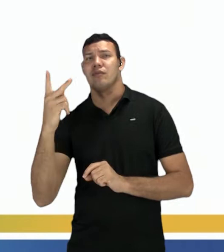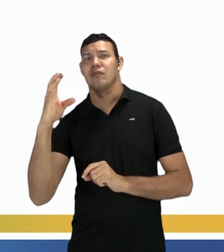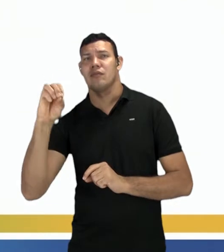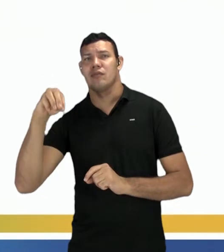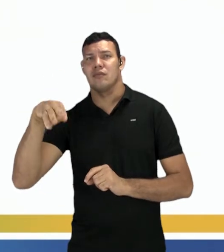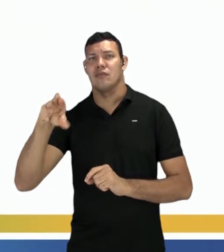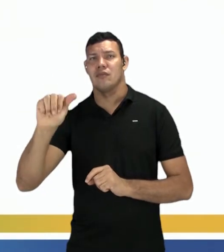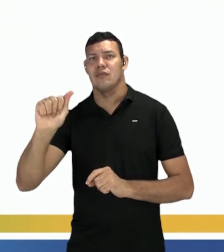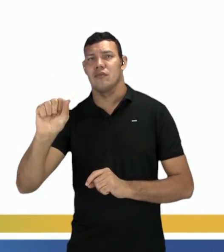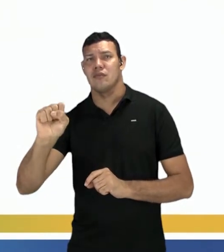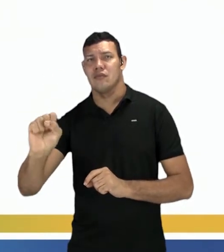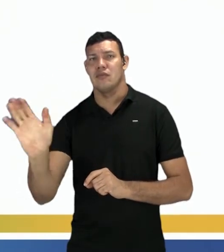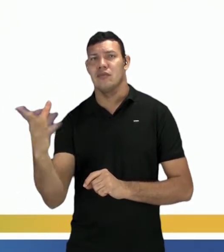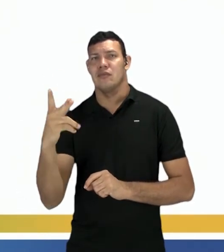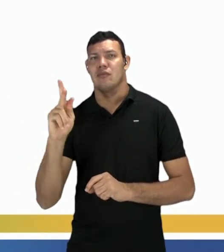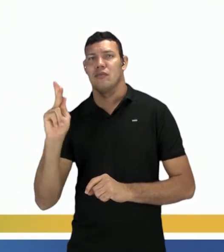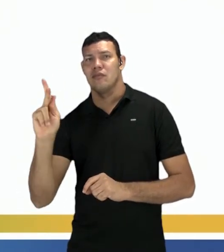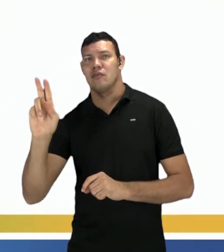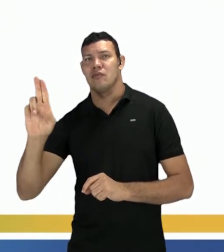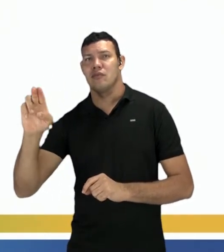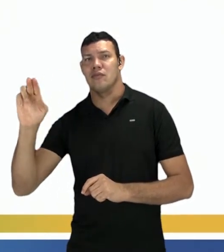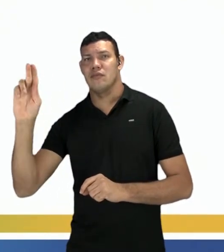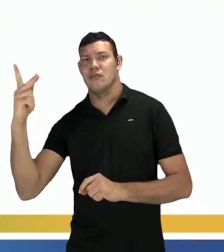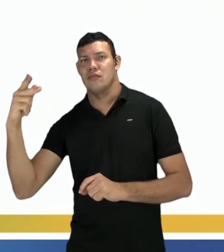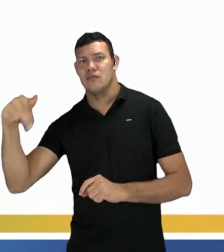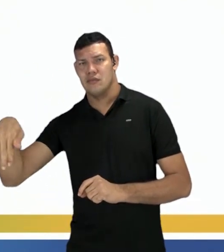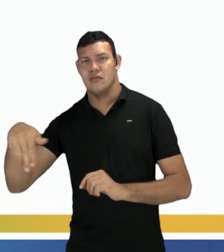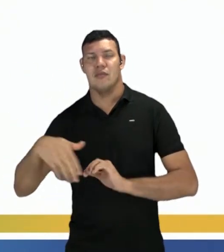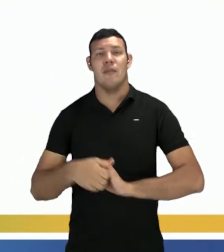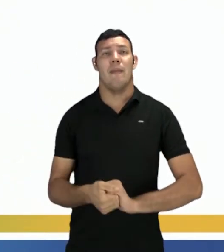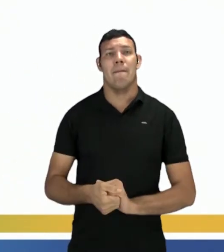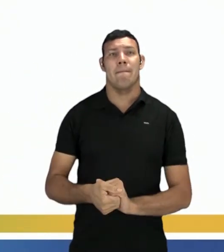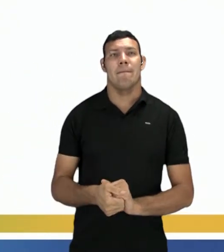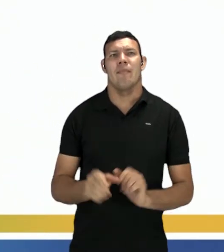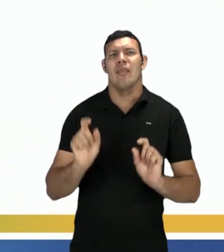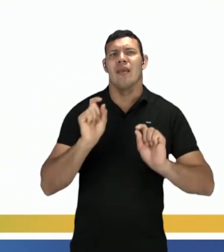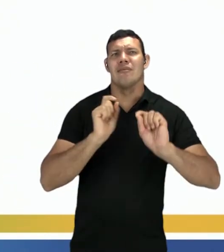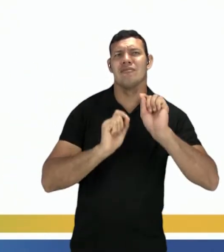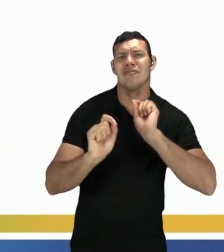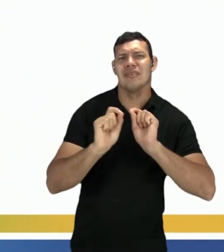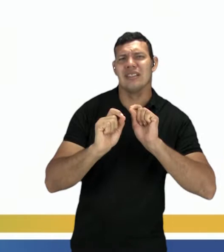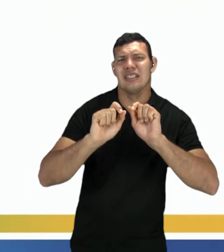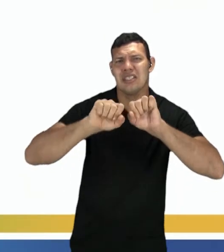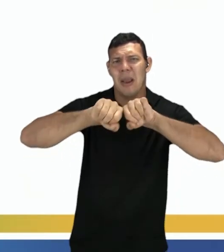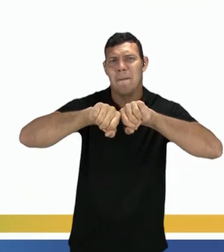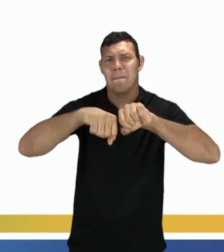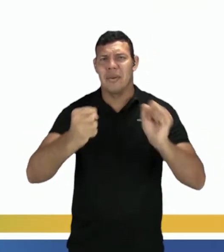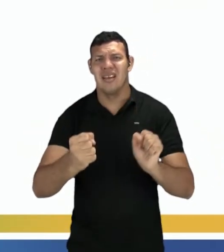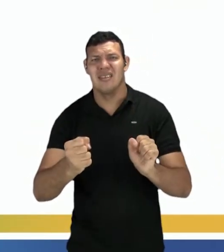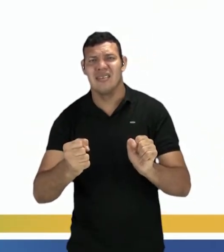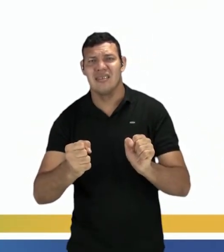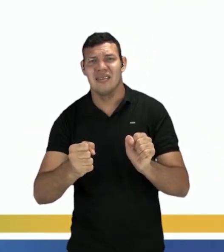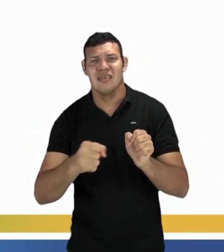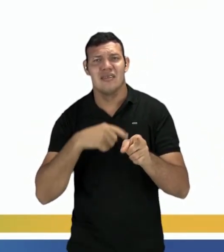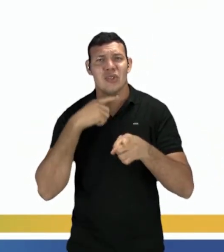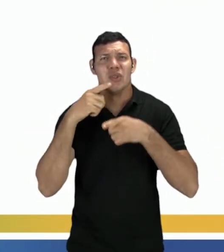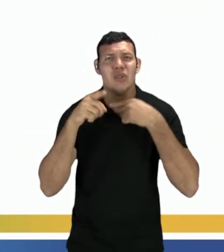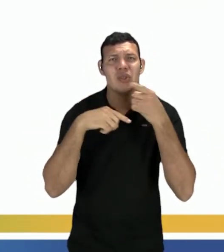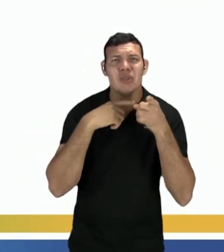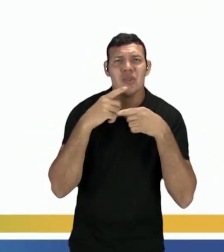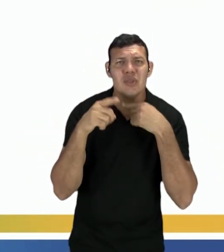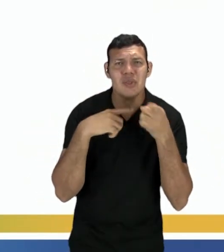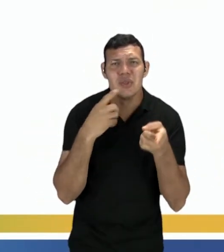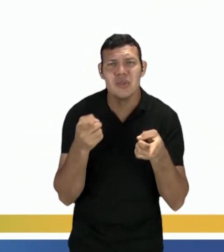O conhecimento científico é produzido com base em paradigmas, que são a visão do mundo